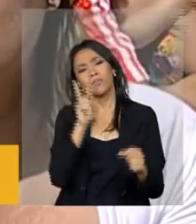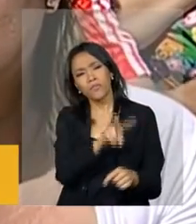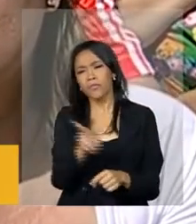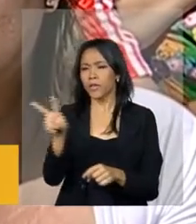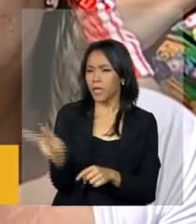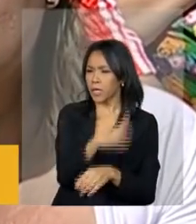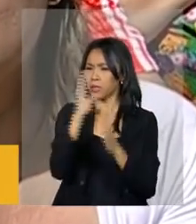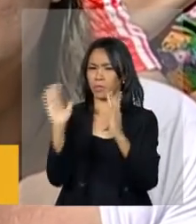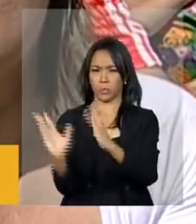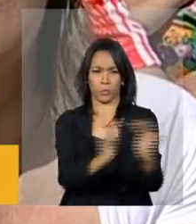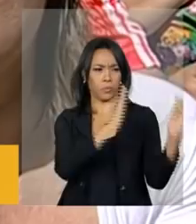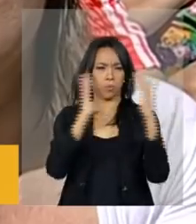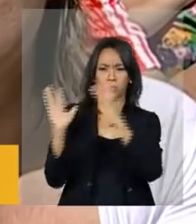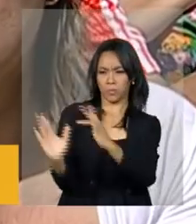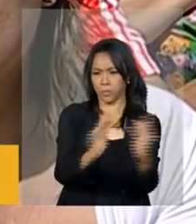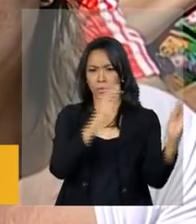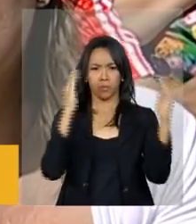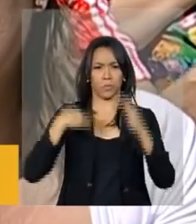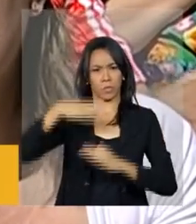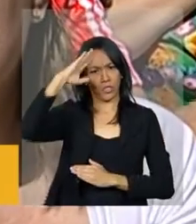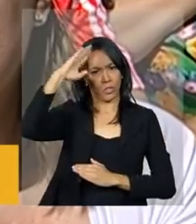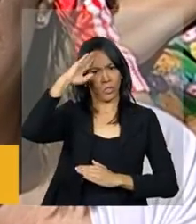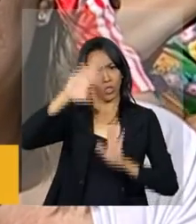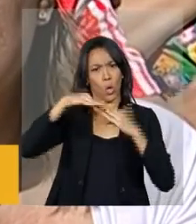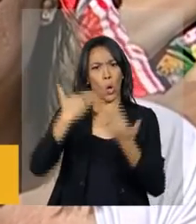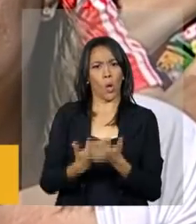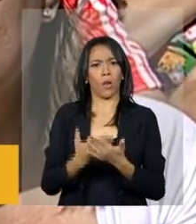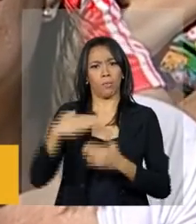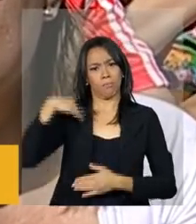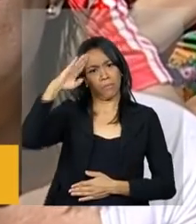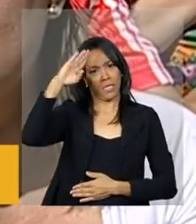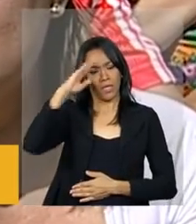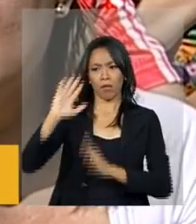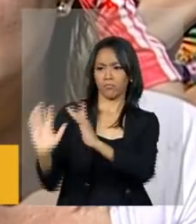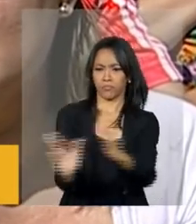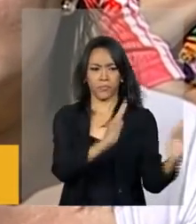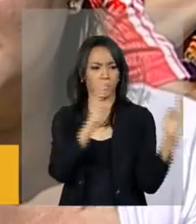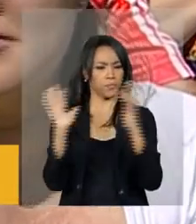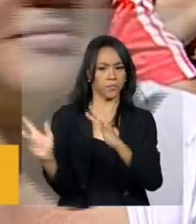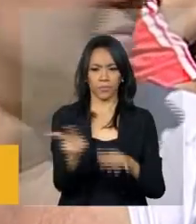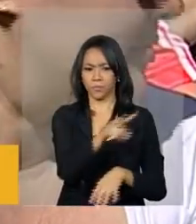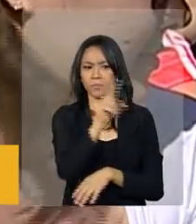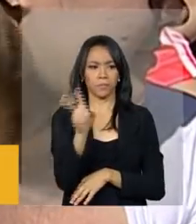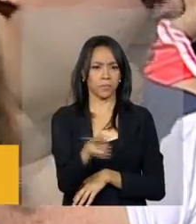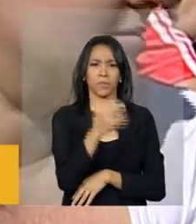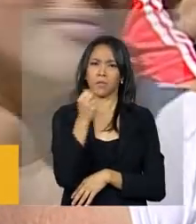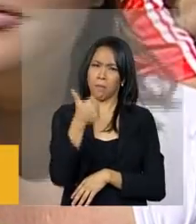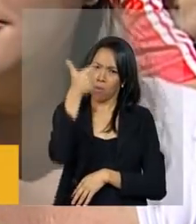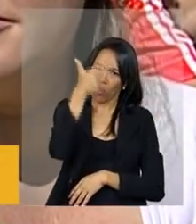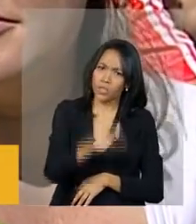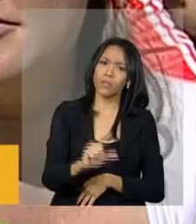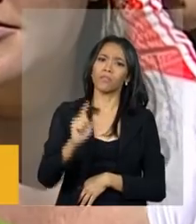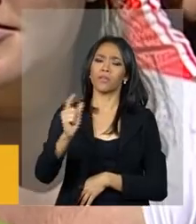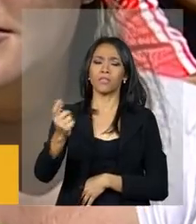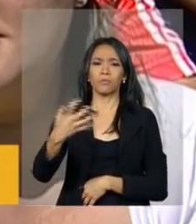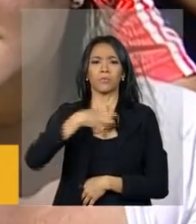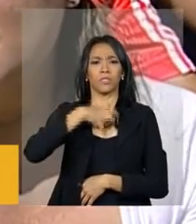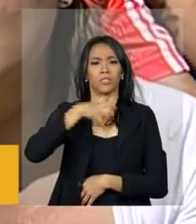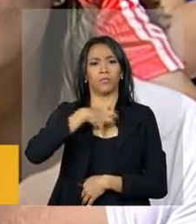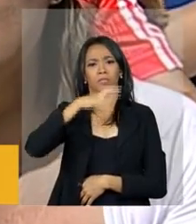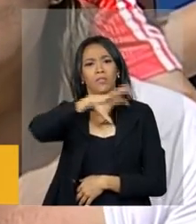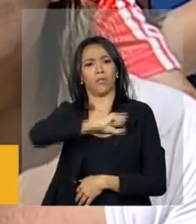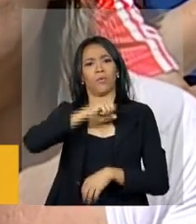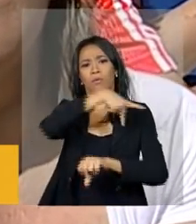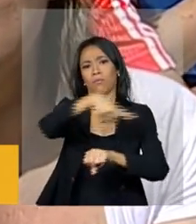forças desfilarem, colégio militar desfilar e ver o brasileiro declarando mais do patriotismo dele nessa data tão importante para a história do